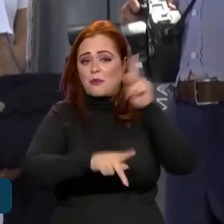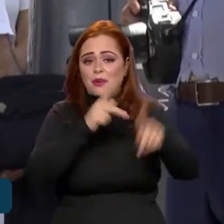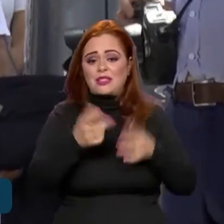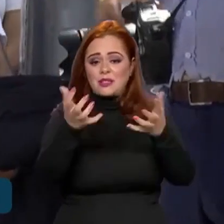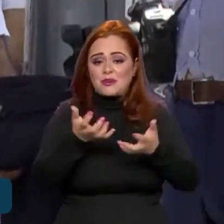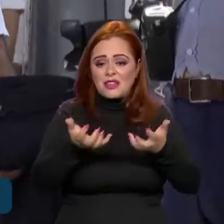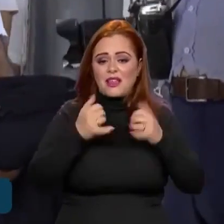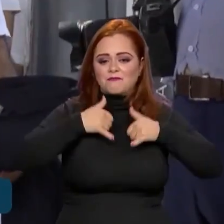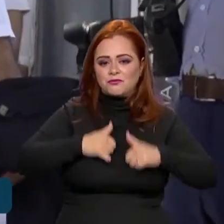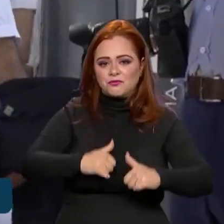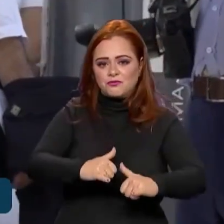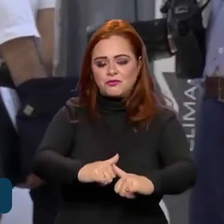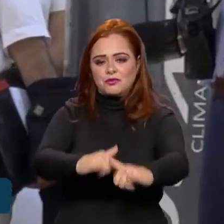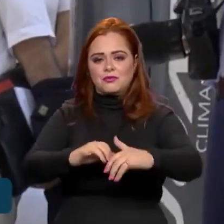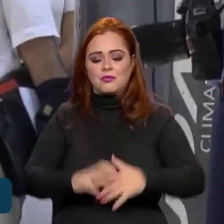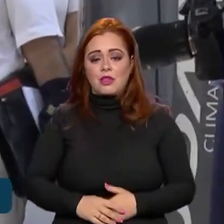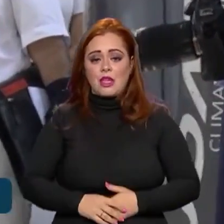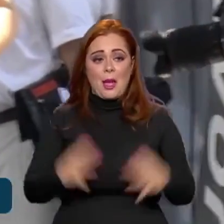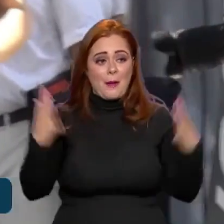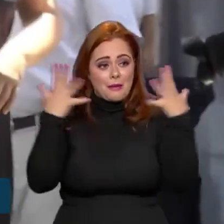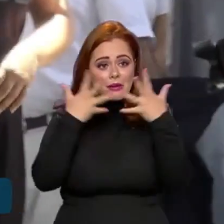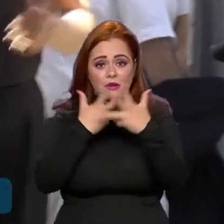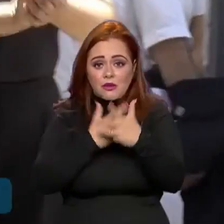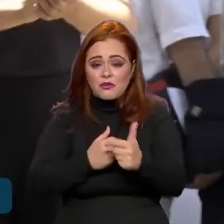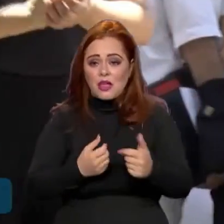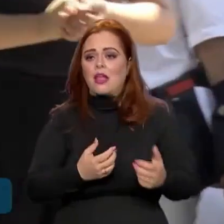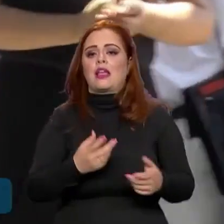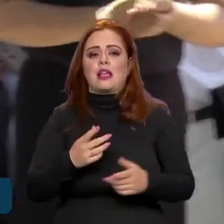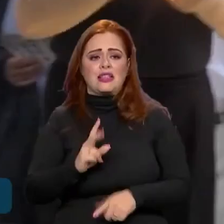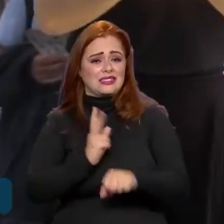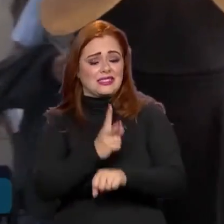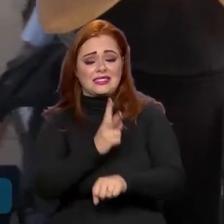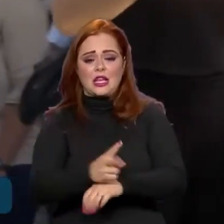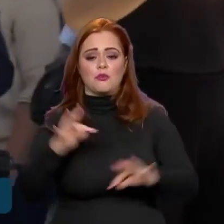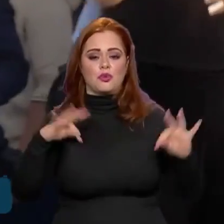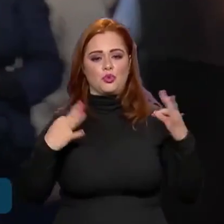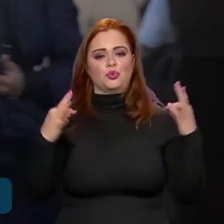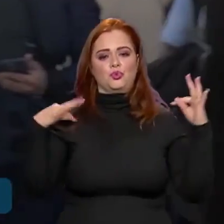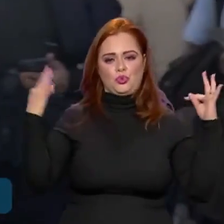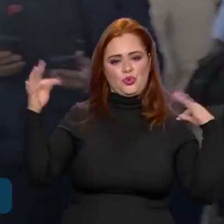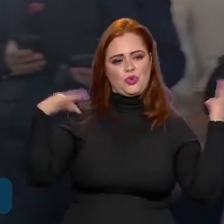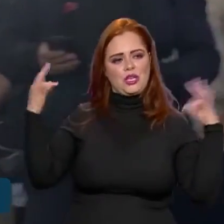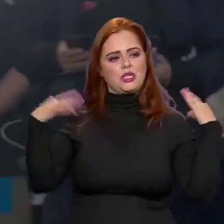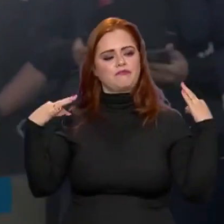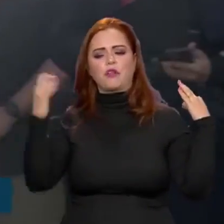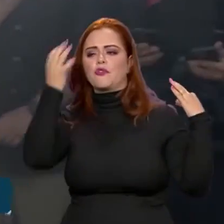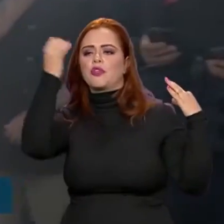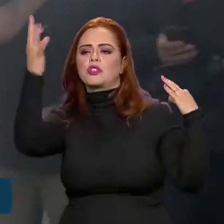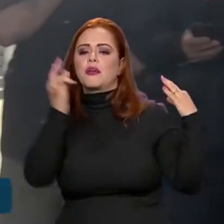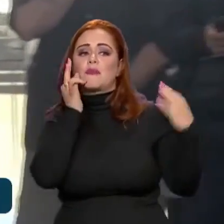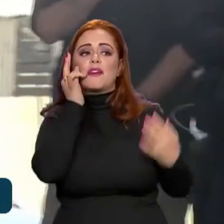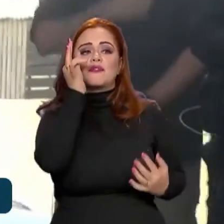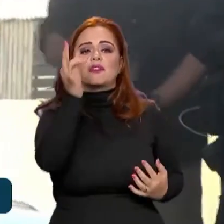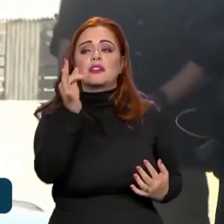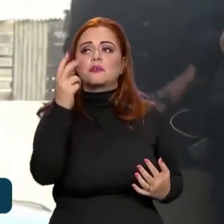e acorda mais bonita é que muitas vezes do turistas vão para Paris para ver a cidade